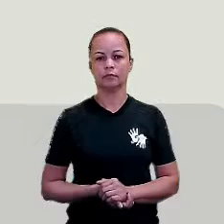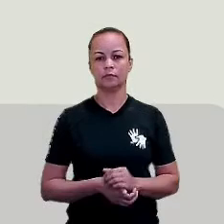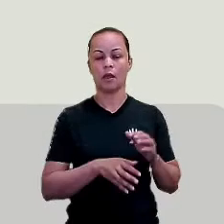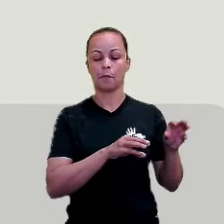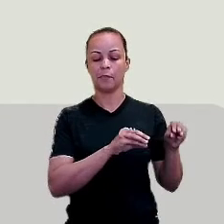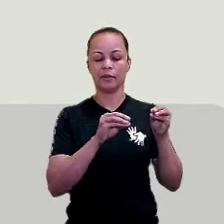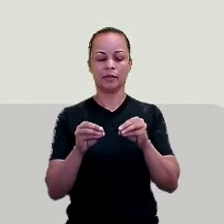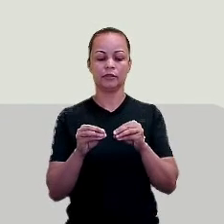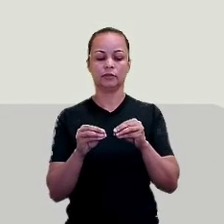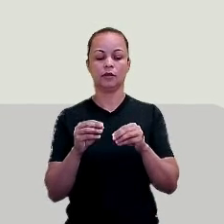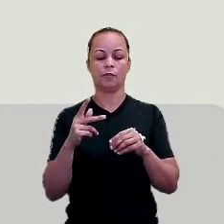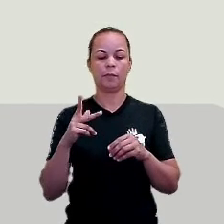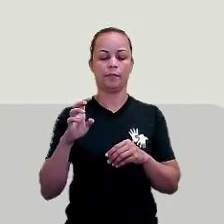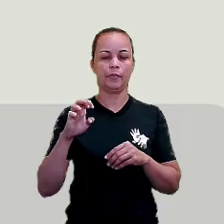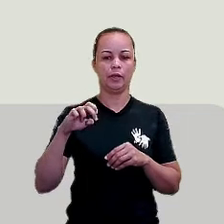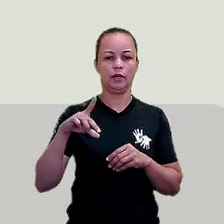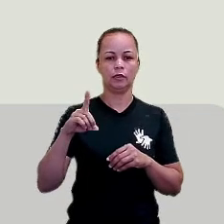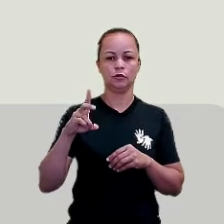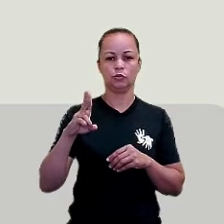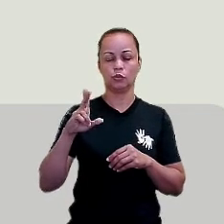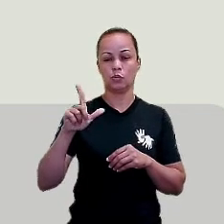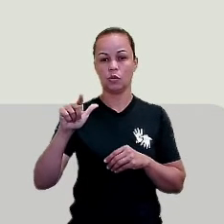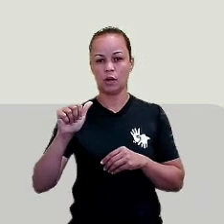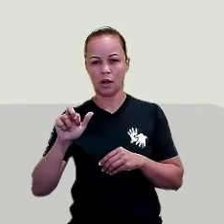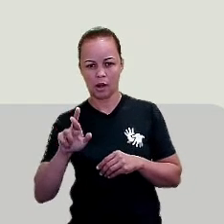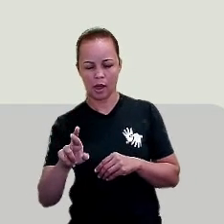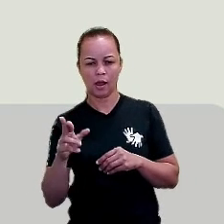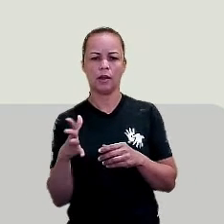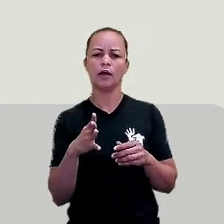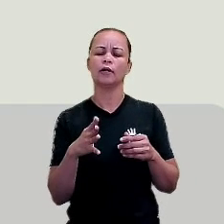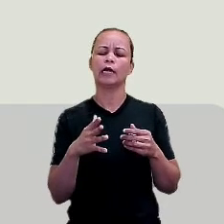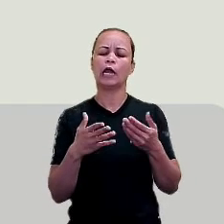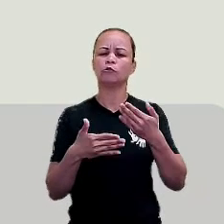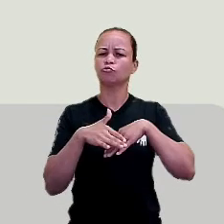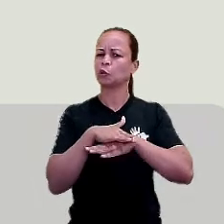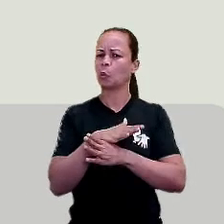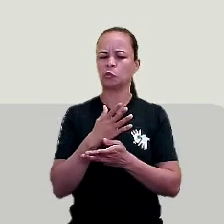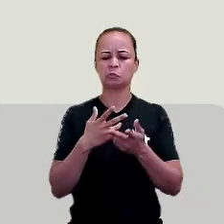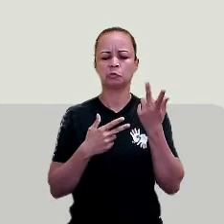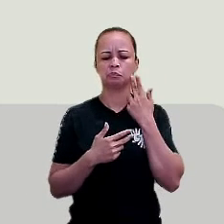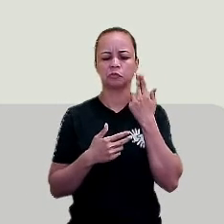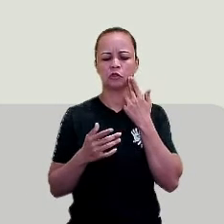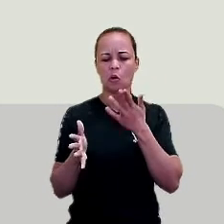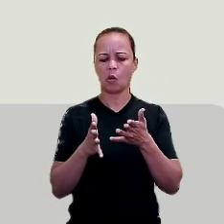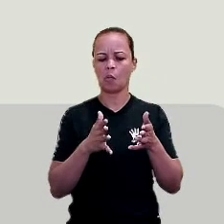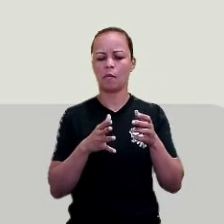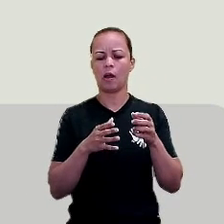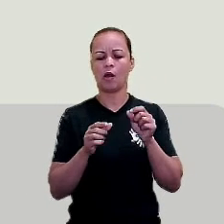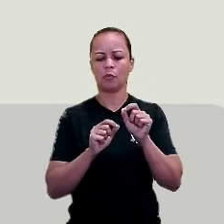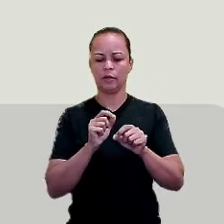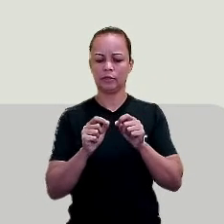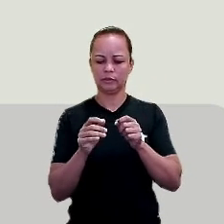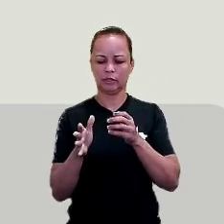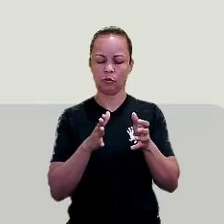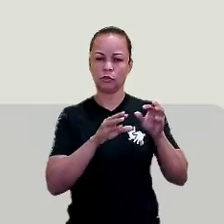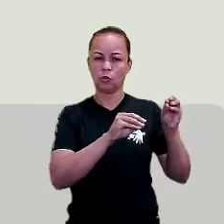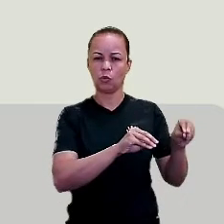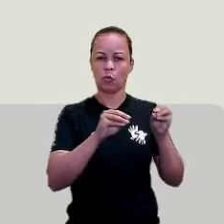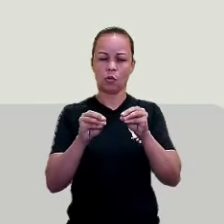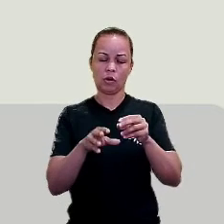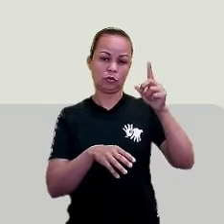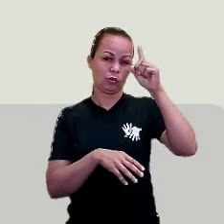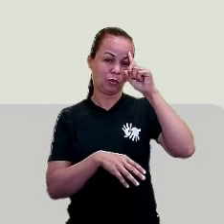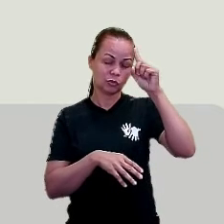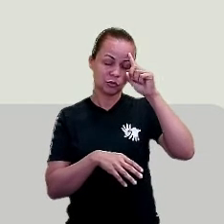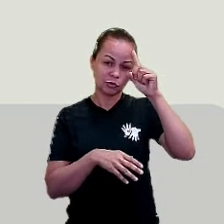Migração pendular. É uma das mais comuns, pois diz respeito ao movimento que ocorre de um lugar para o outro